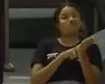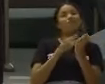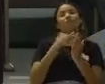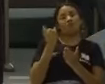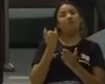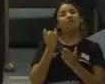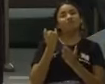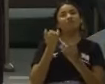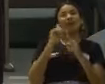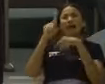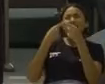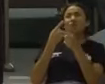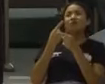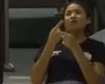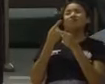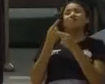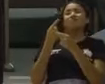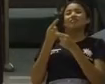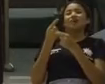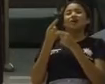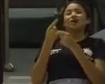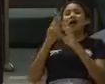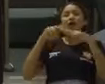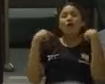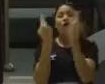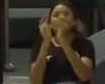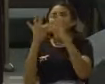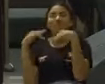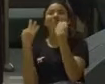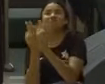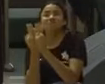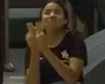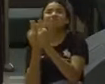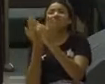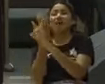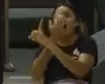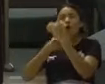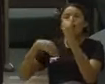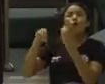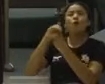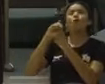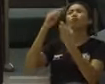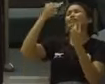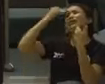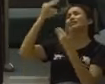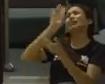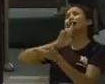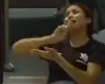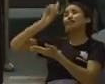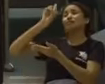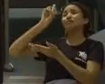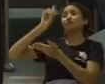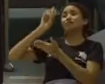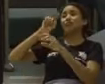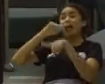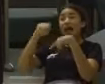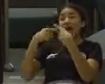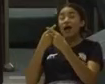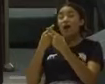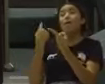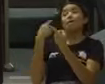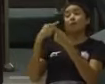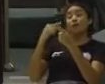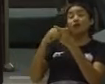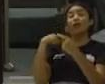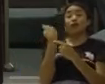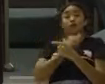eu vi isso, eu reuni a família, para fazer um culto de gratidão ao Senhor, e quando a gente está